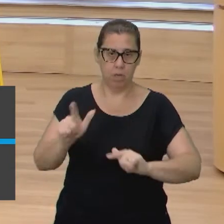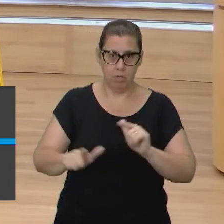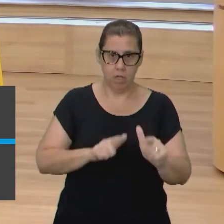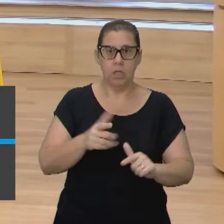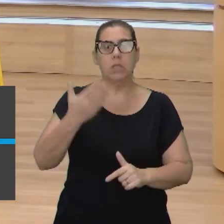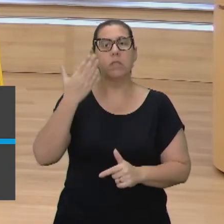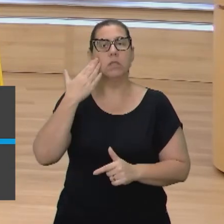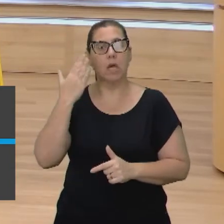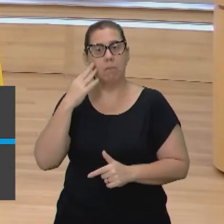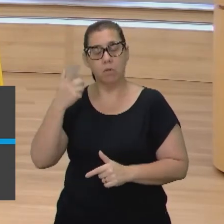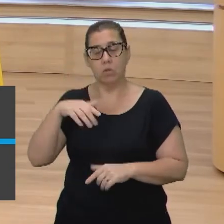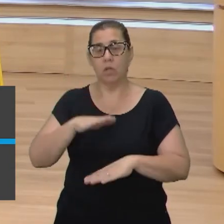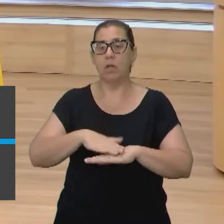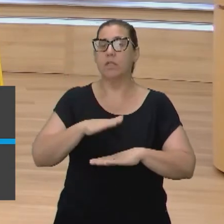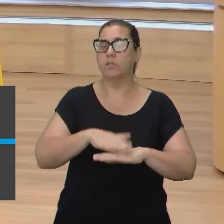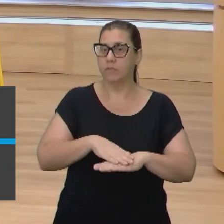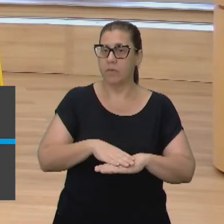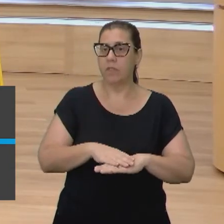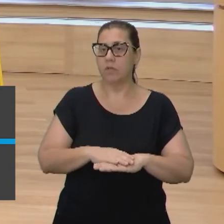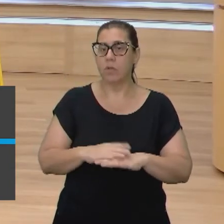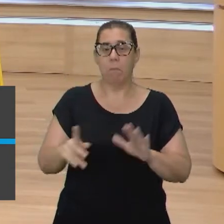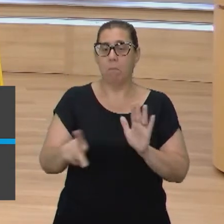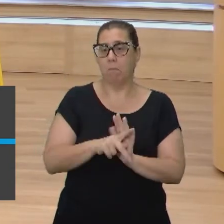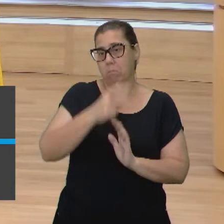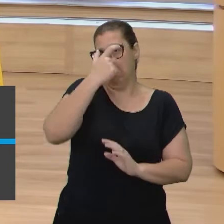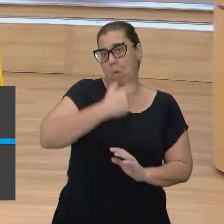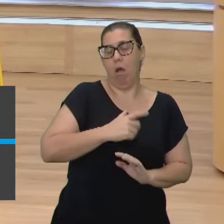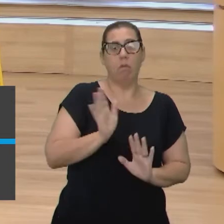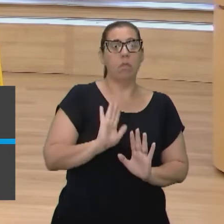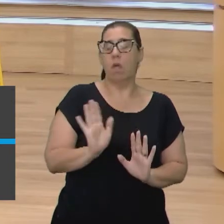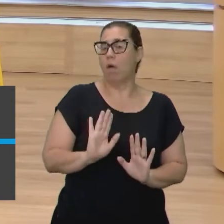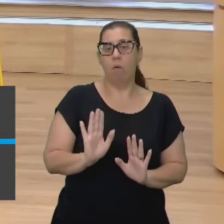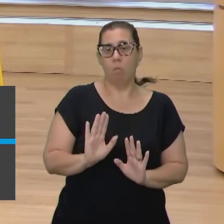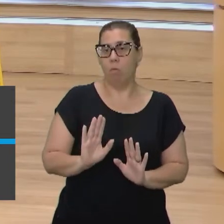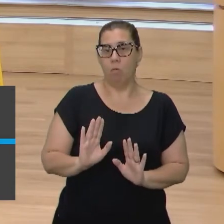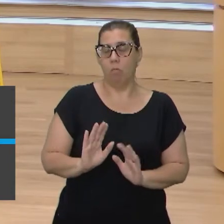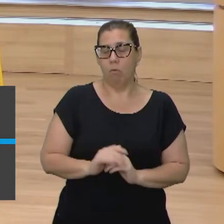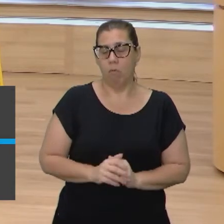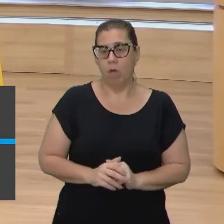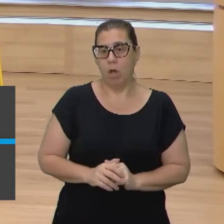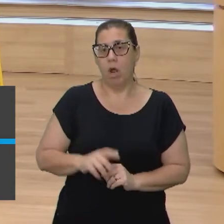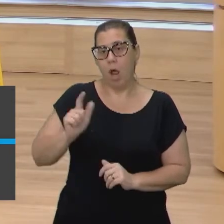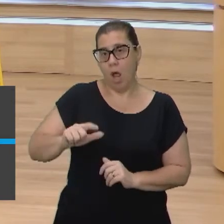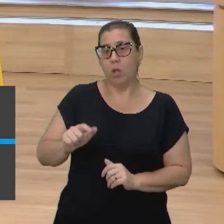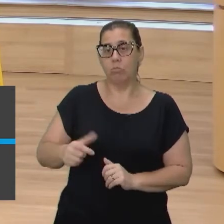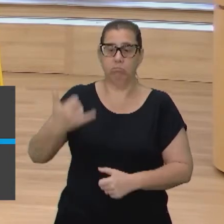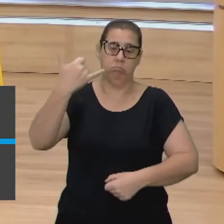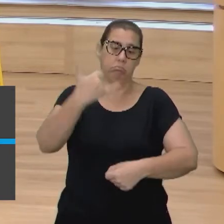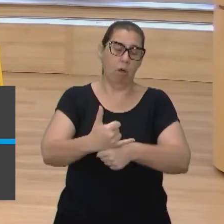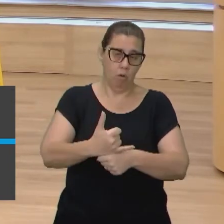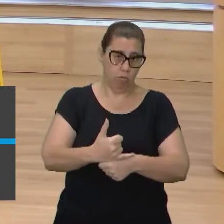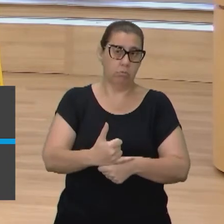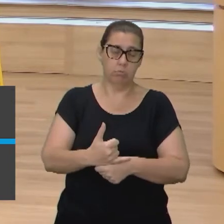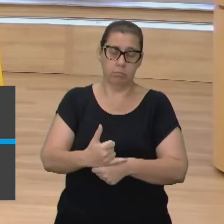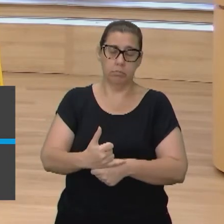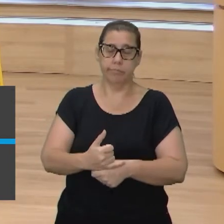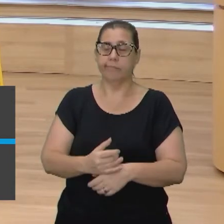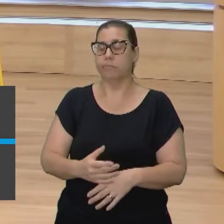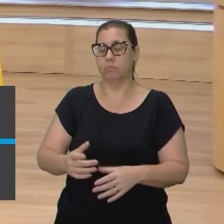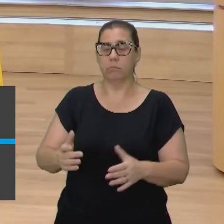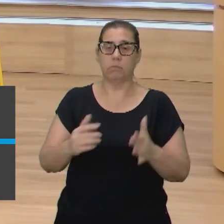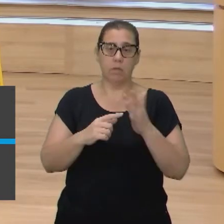que aquilo que a gente faz na fábrica não pertence a nós, não é nosso, é do dono da fábrica,